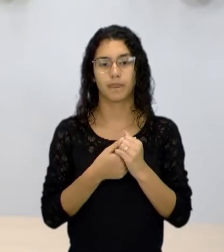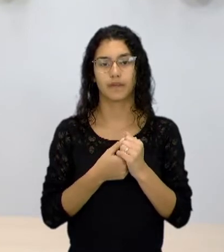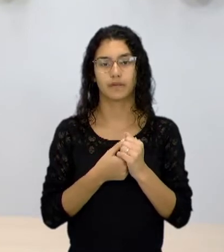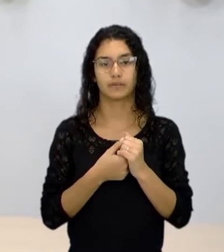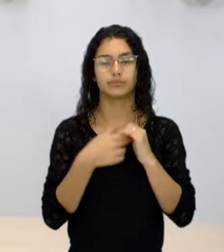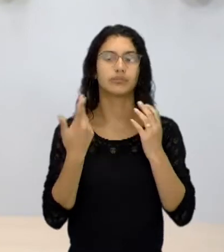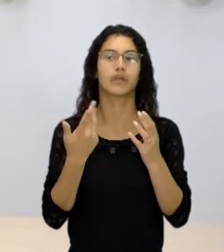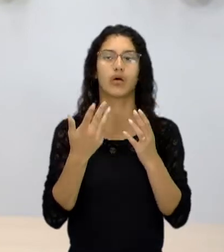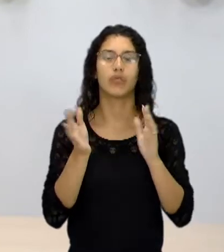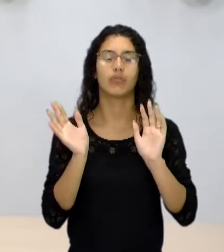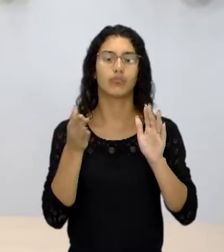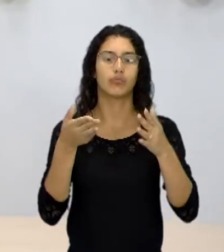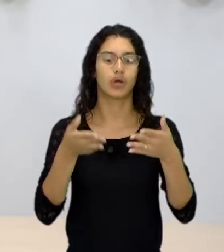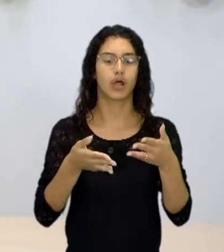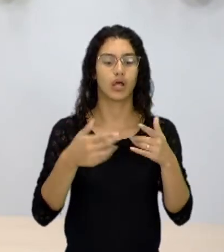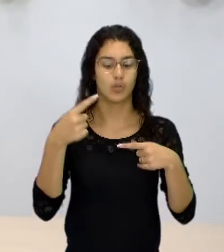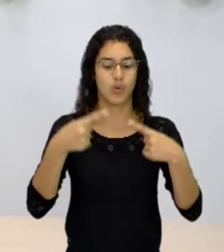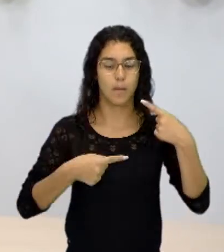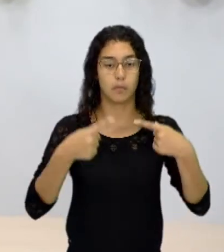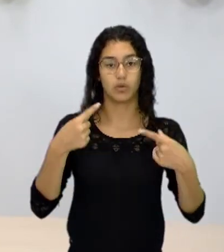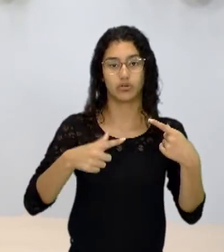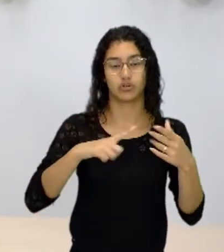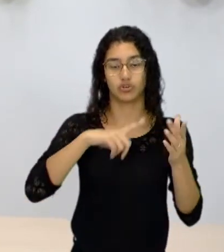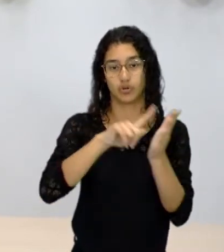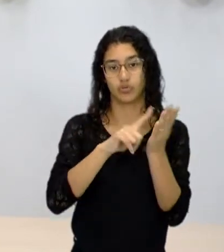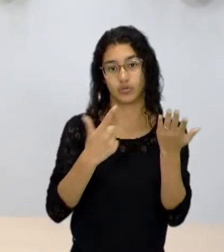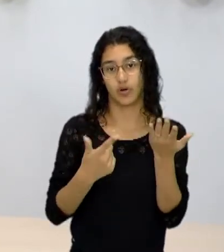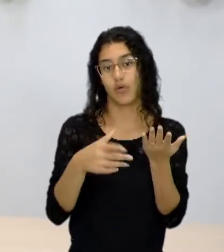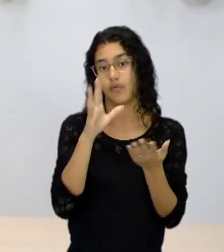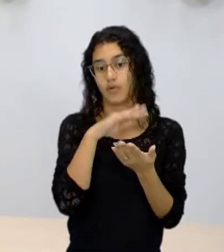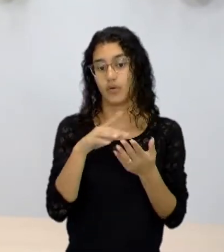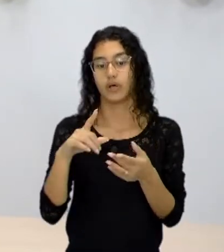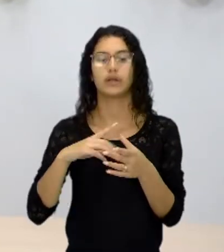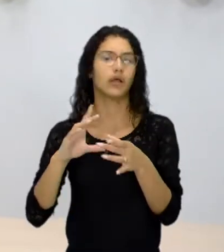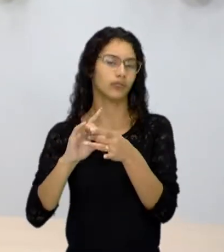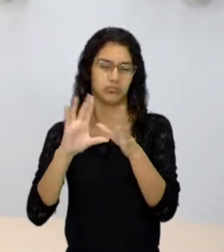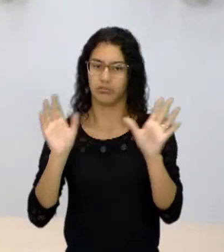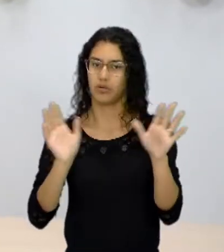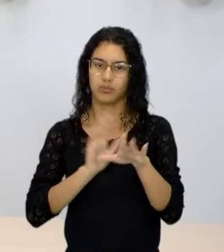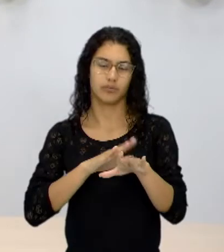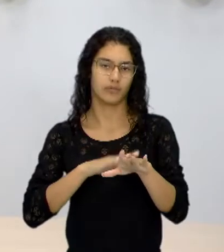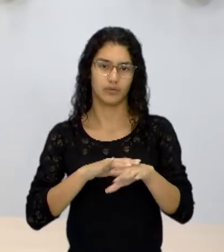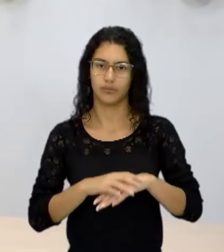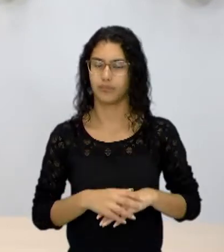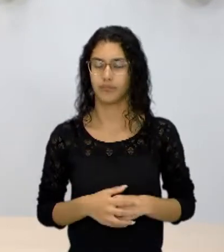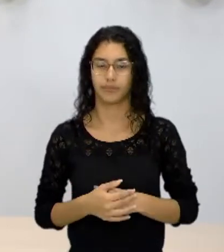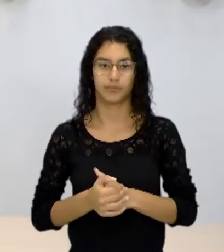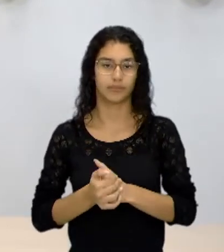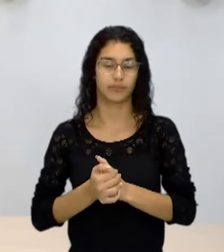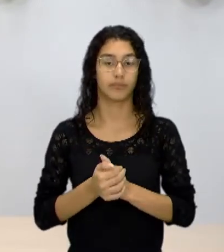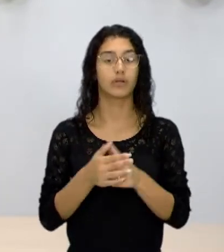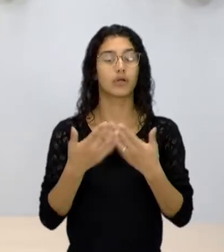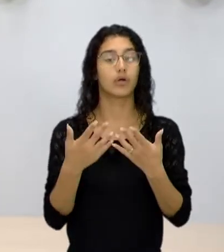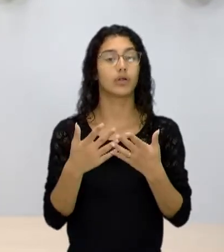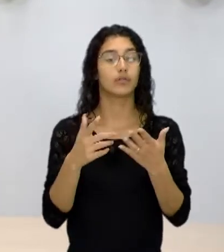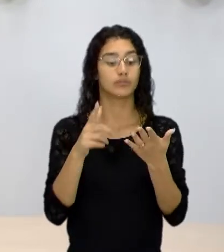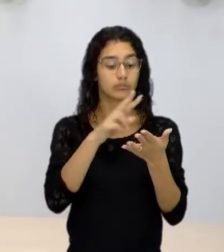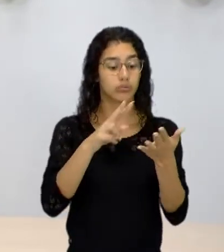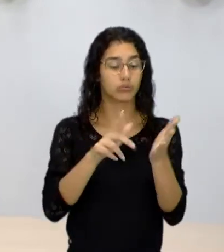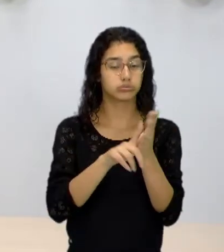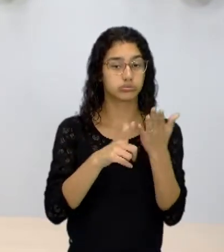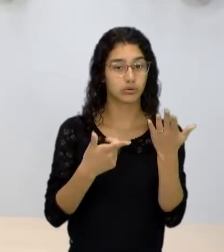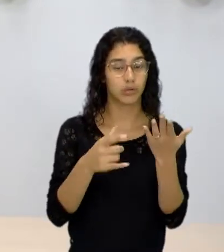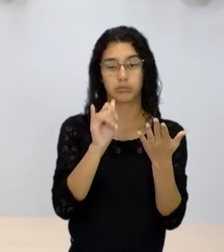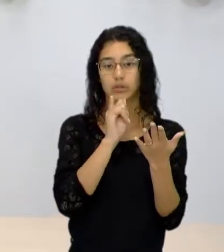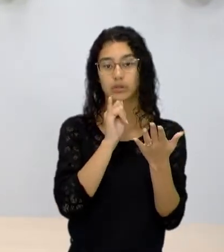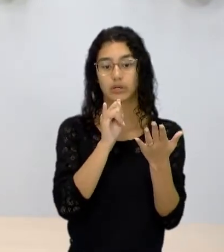tão alinhados com a política editorial do jornal. E ele falou que tem total liberdade. Então, quando você lê um jornal, por exemplo, como a Folha de